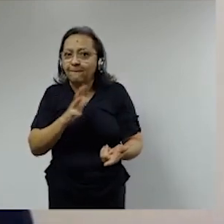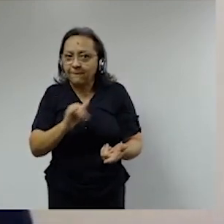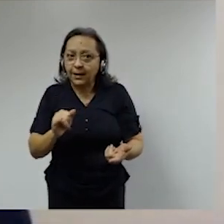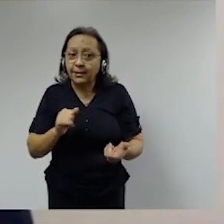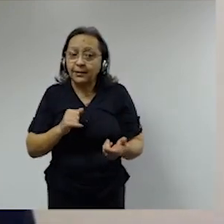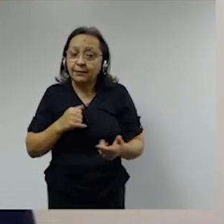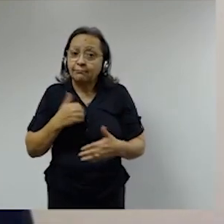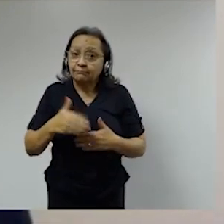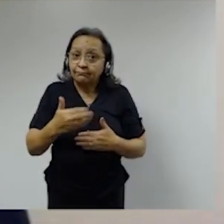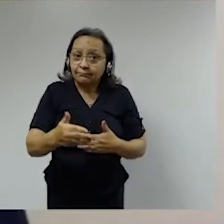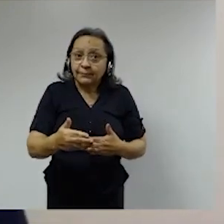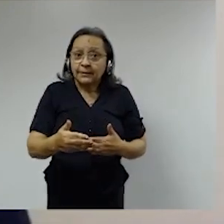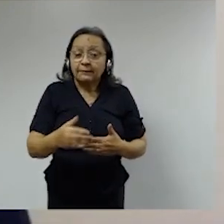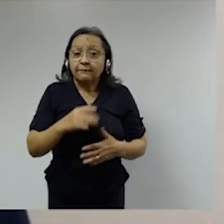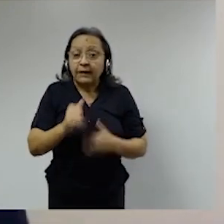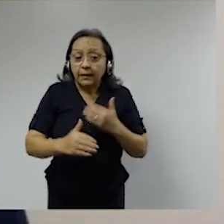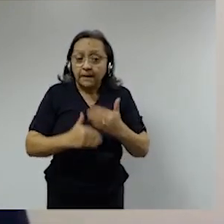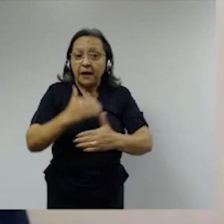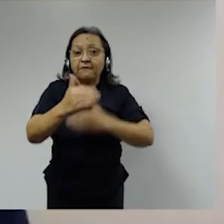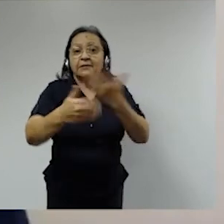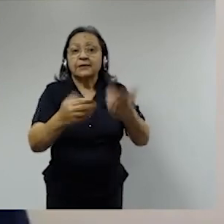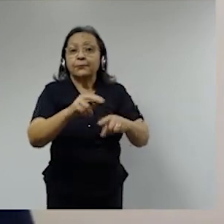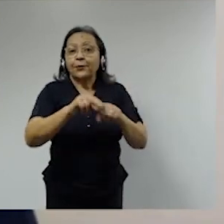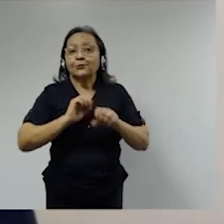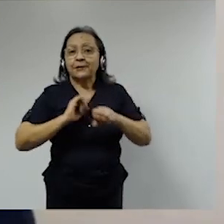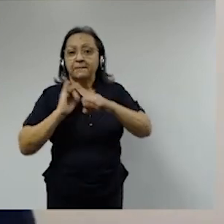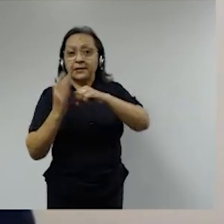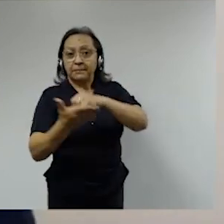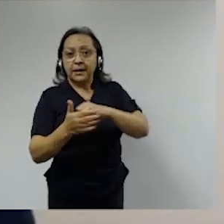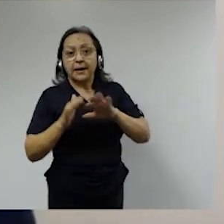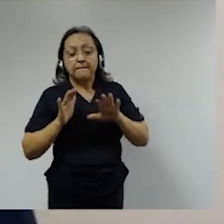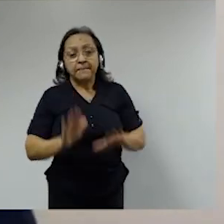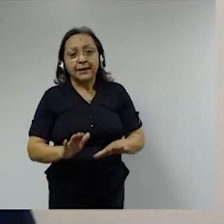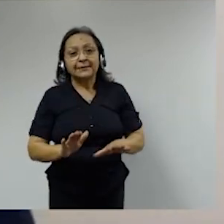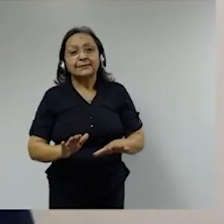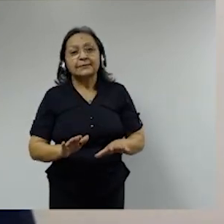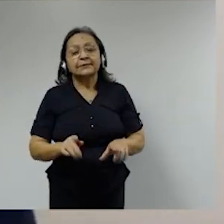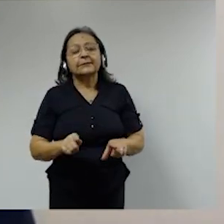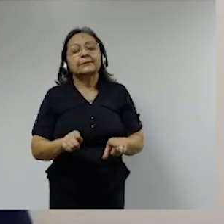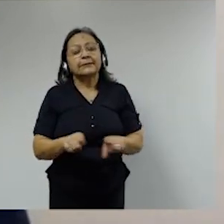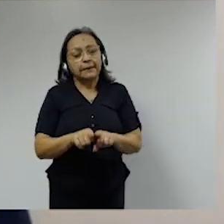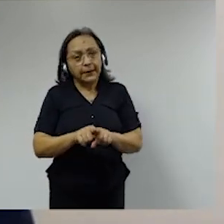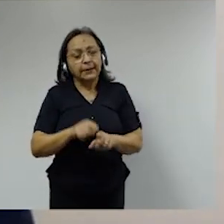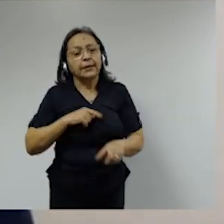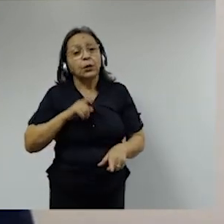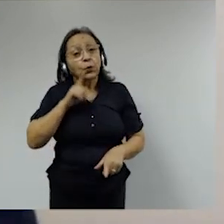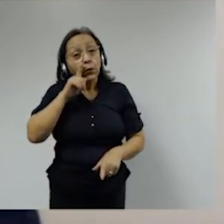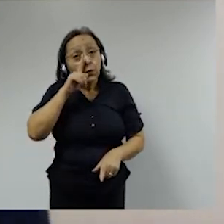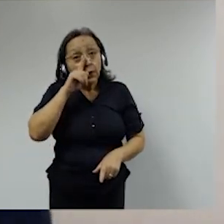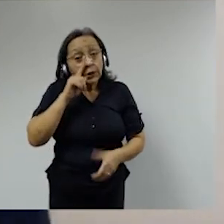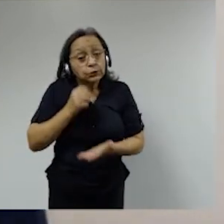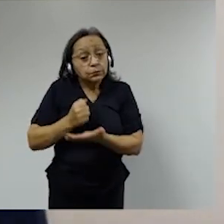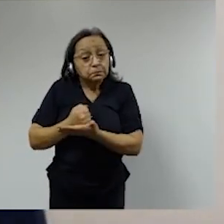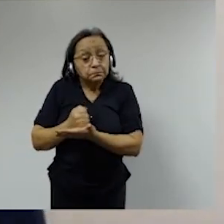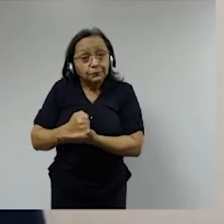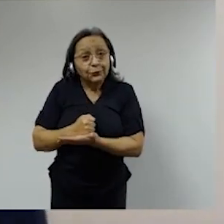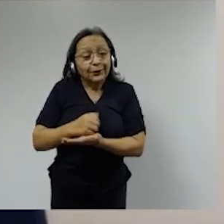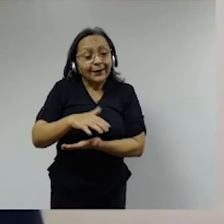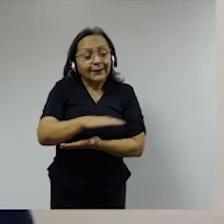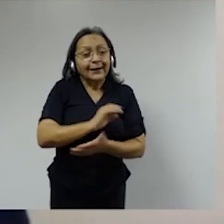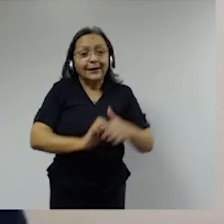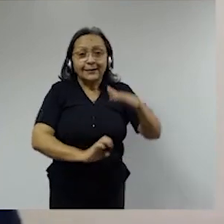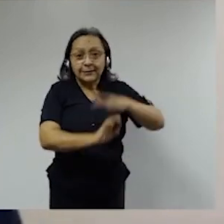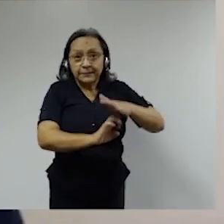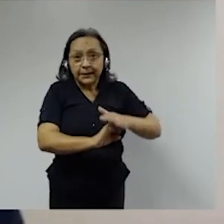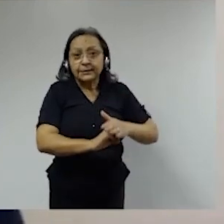sua adoção avançada em razão da pandemia, mas que demanda um rígido controle por parte das empresas e,